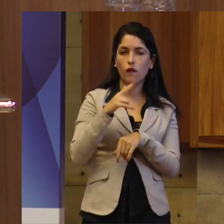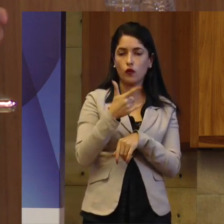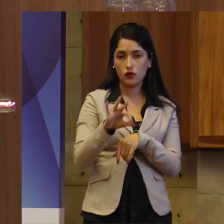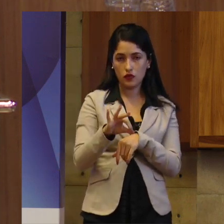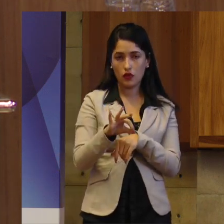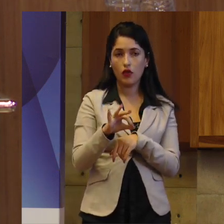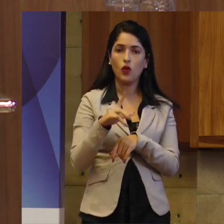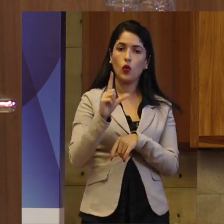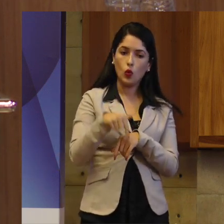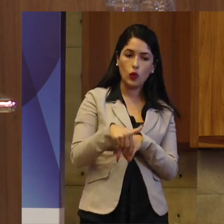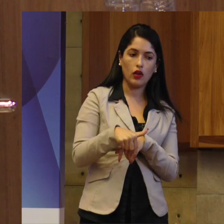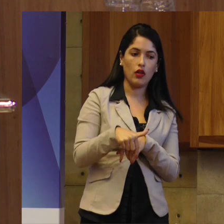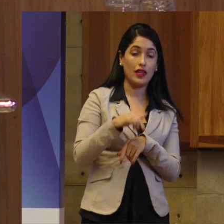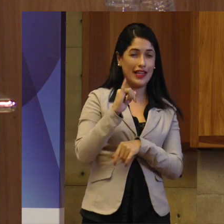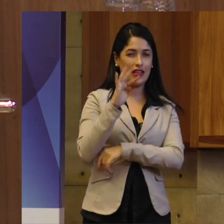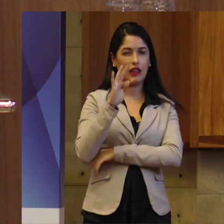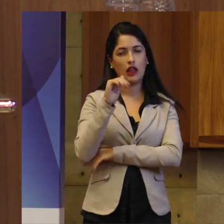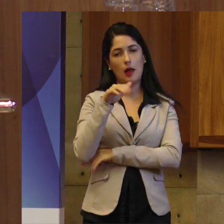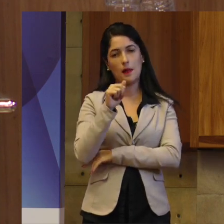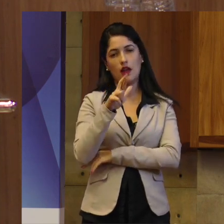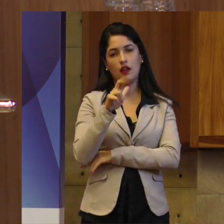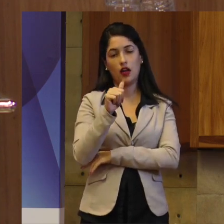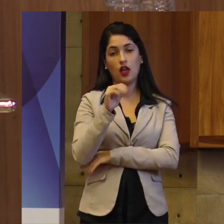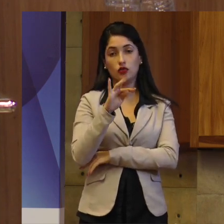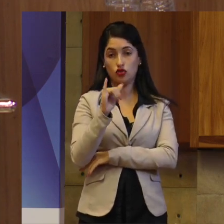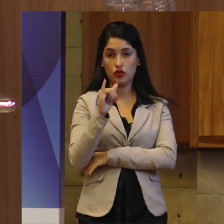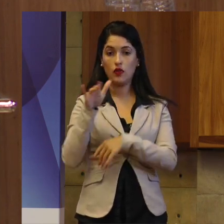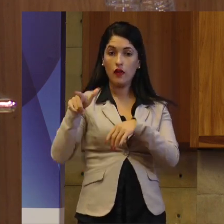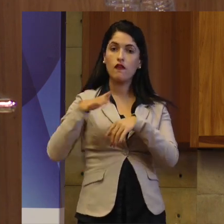de chefe de orquestra, elas ajudam a nos preparar